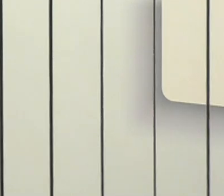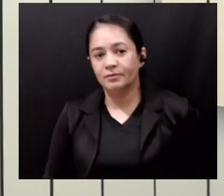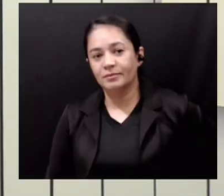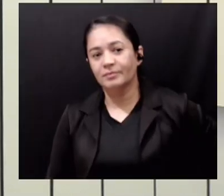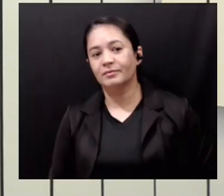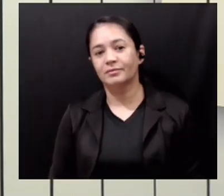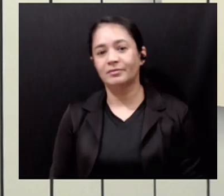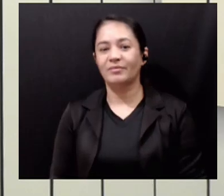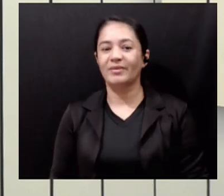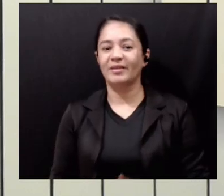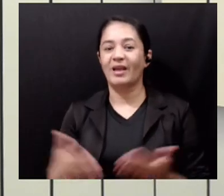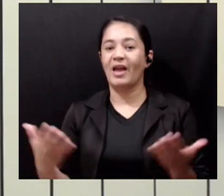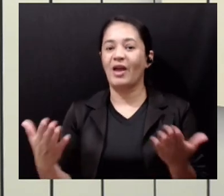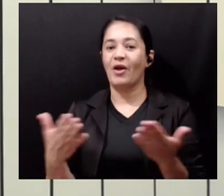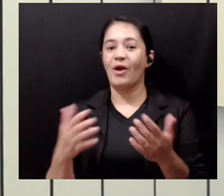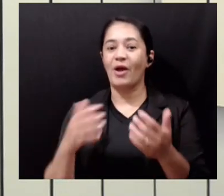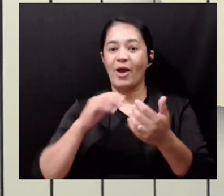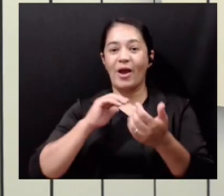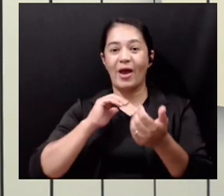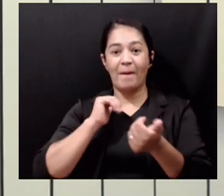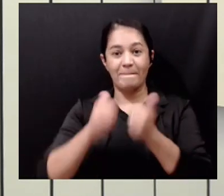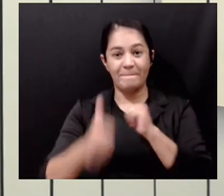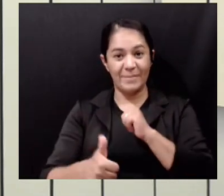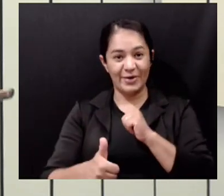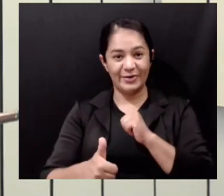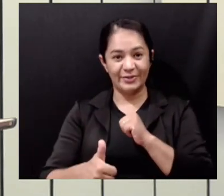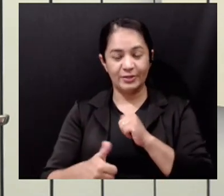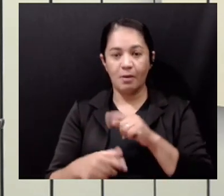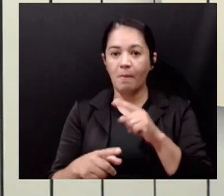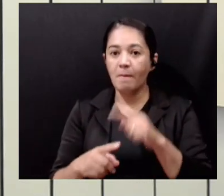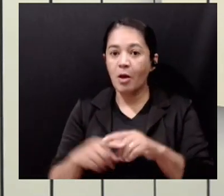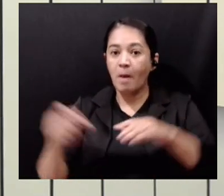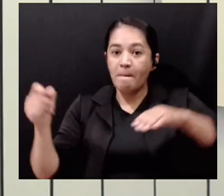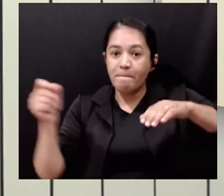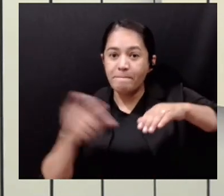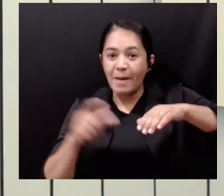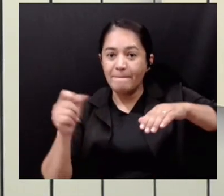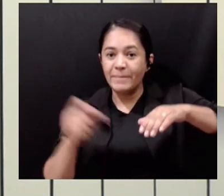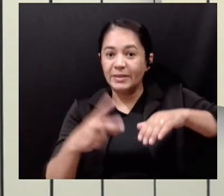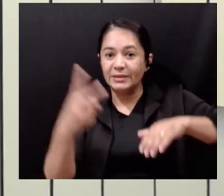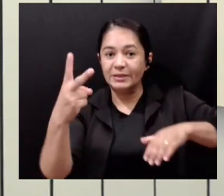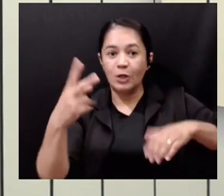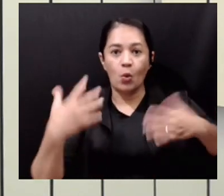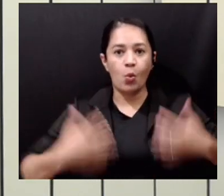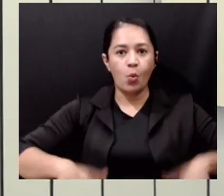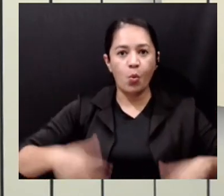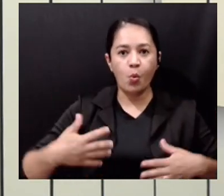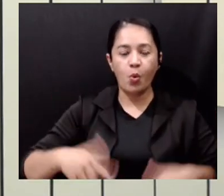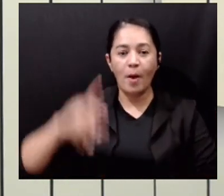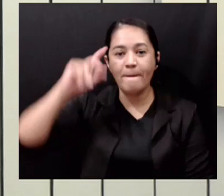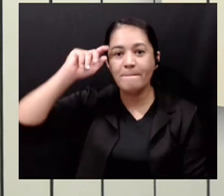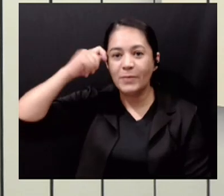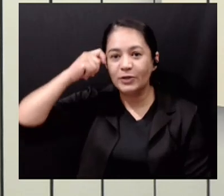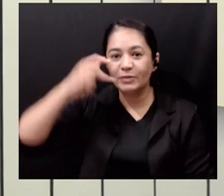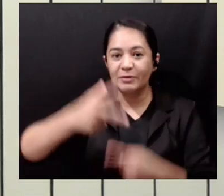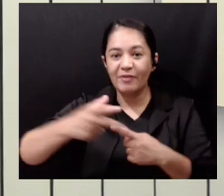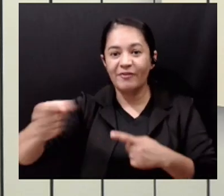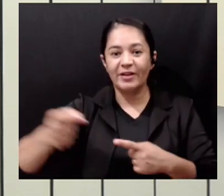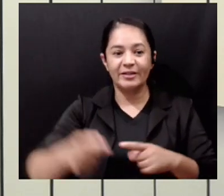Hora de falar de esportes, porque com 2 pênaltis e polêmicas, Ponte Preta vence Guarani em derby